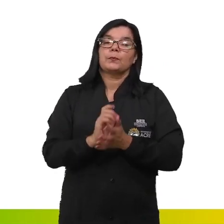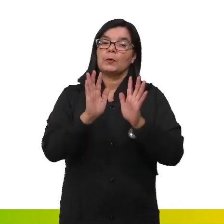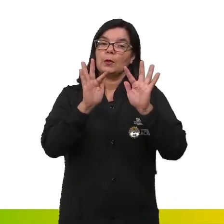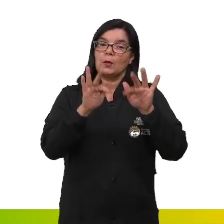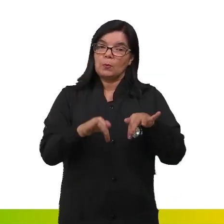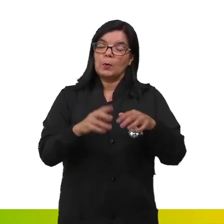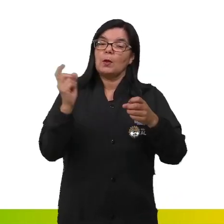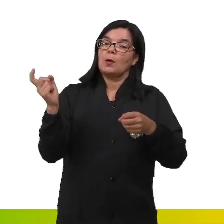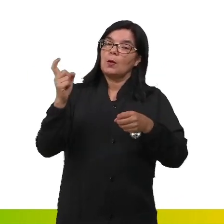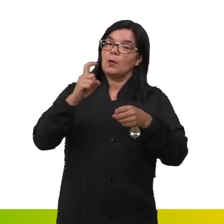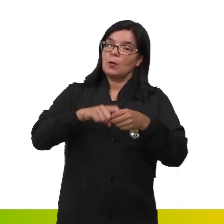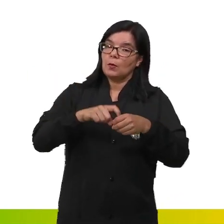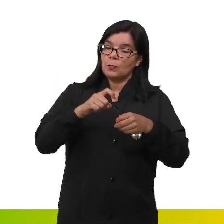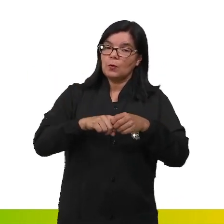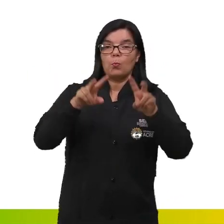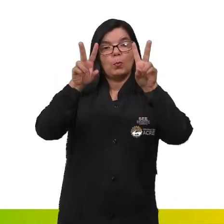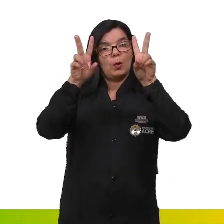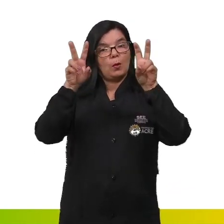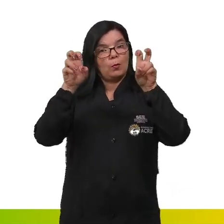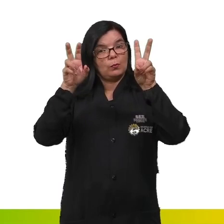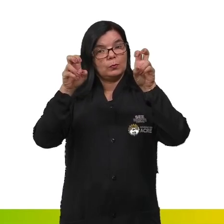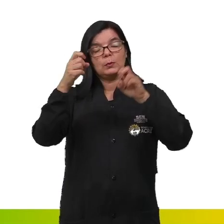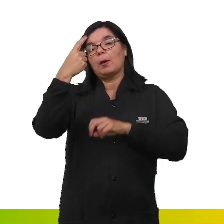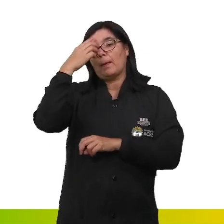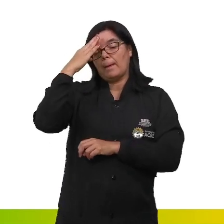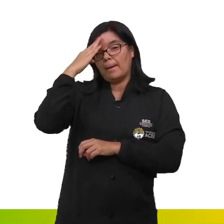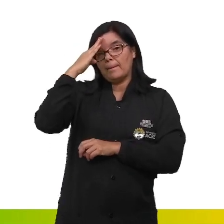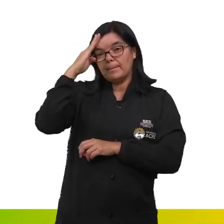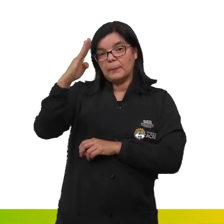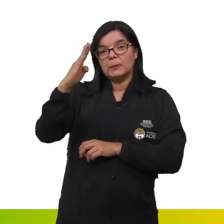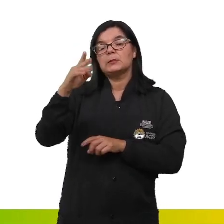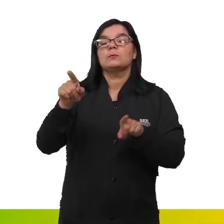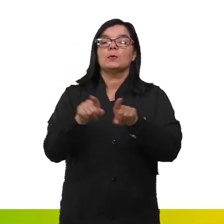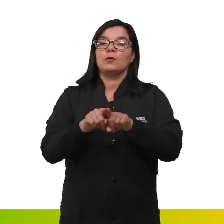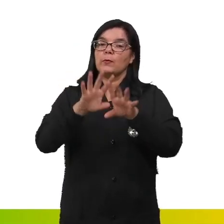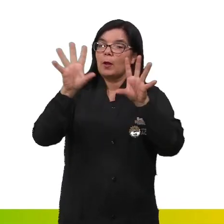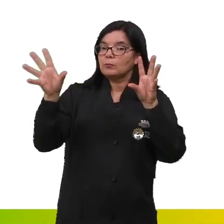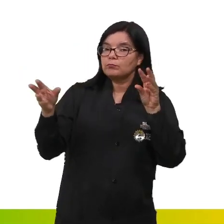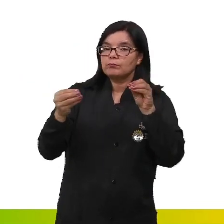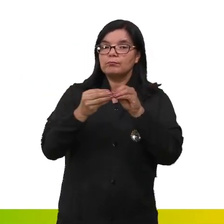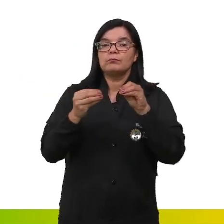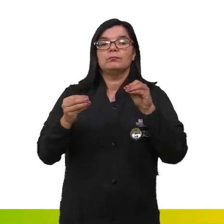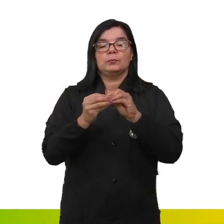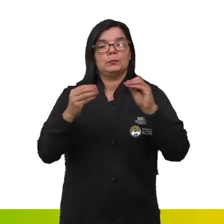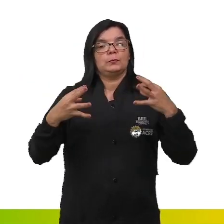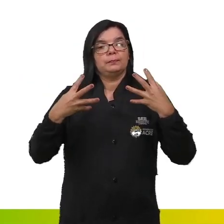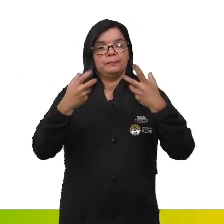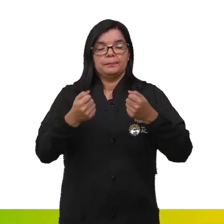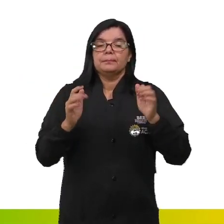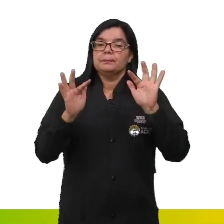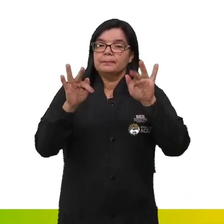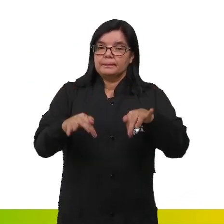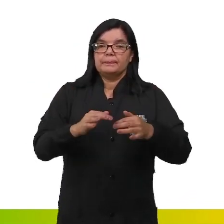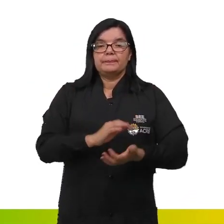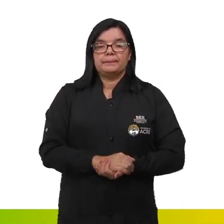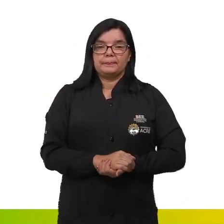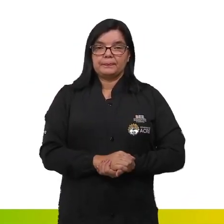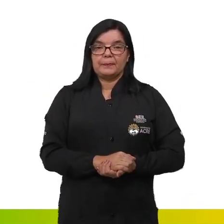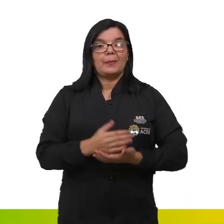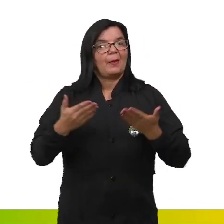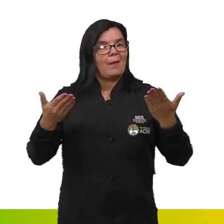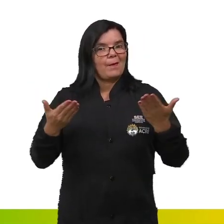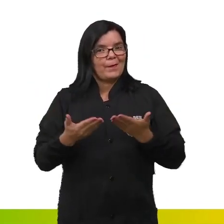conclusão retoma a ideia principal e faz uma reflexão ao final, tá certo?